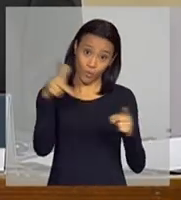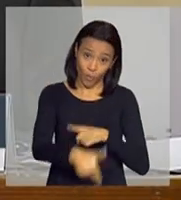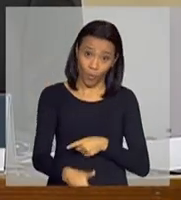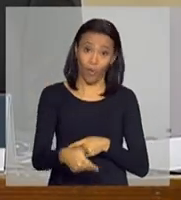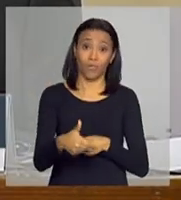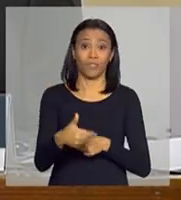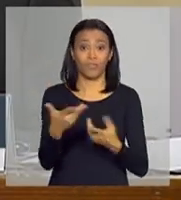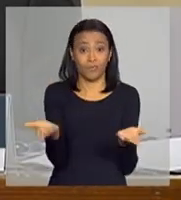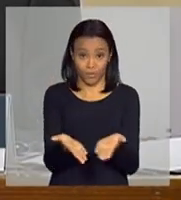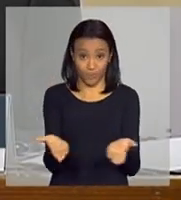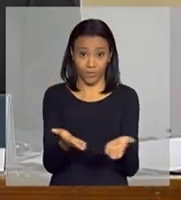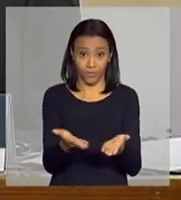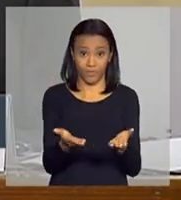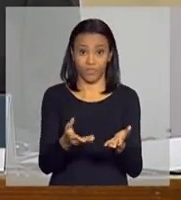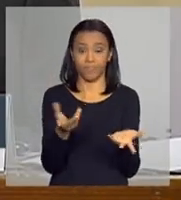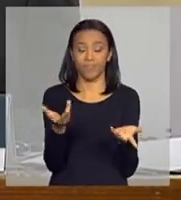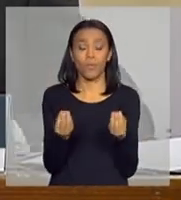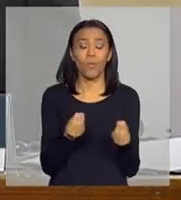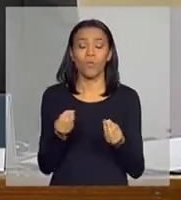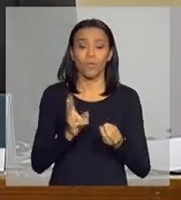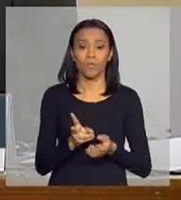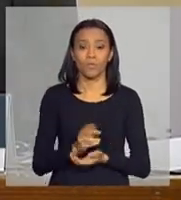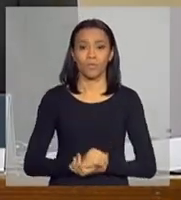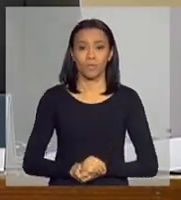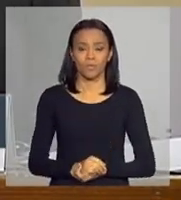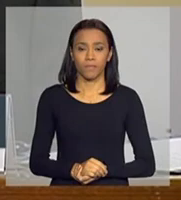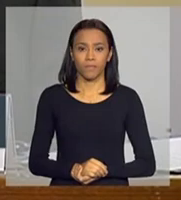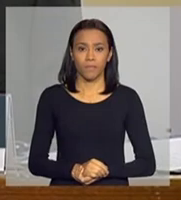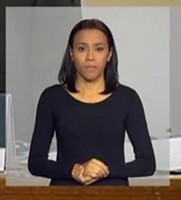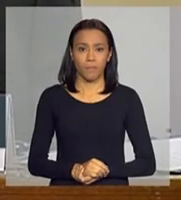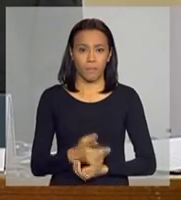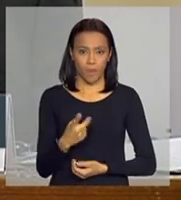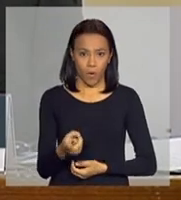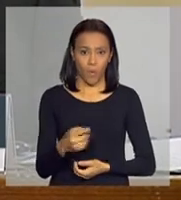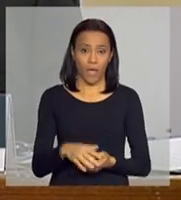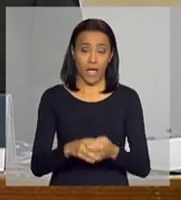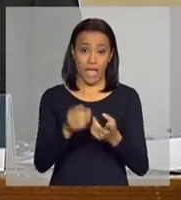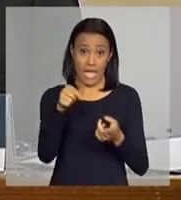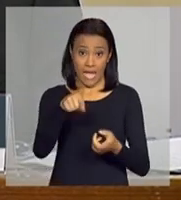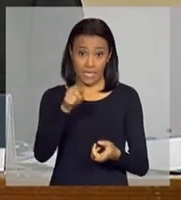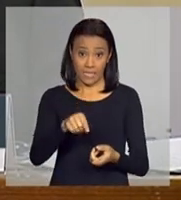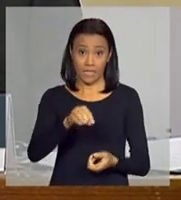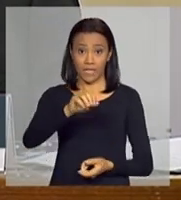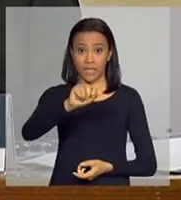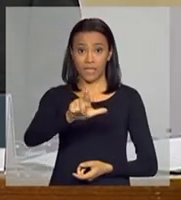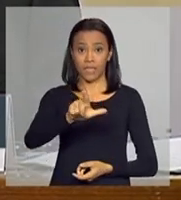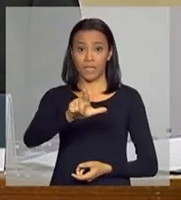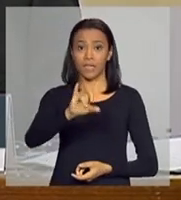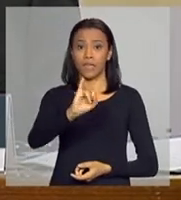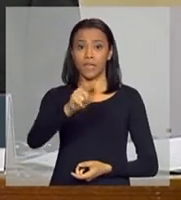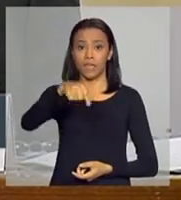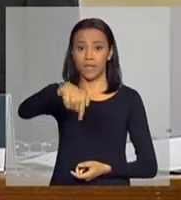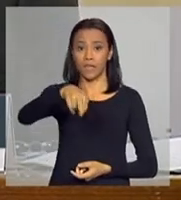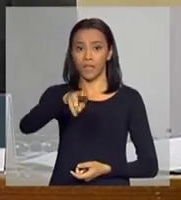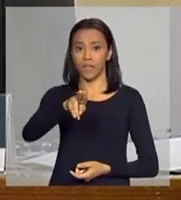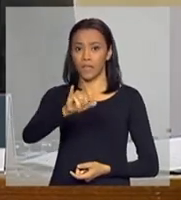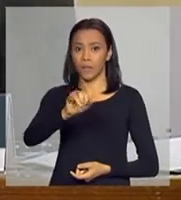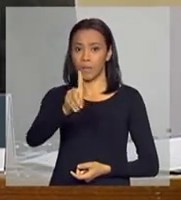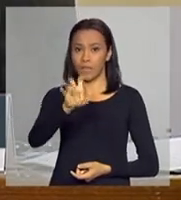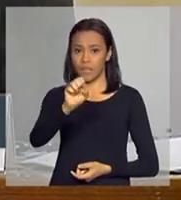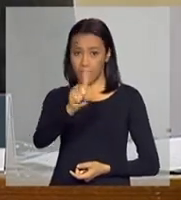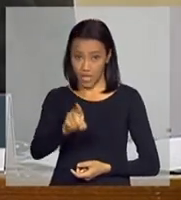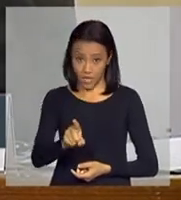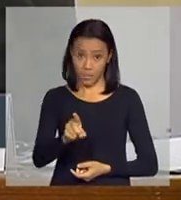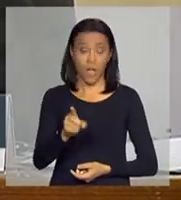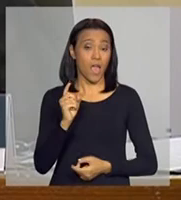obrigada o bom é a liquidez internacional ela vem aumentando já há algum tempo não é de hoje eu